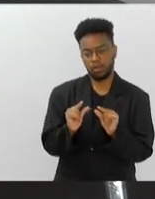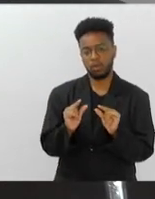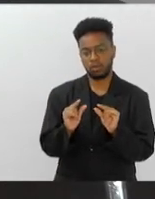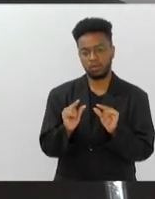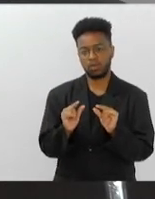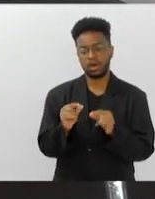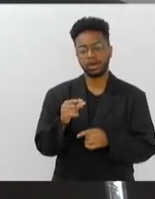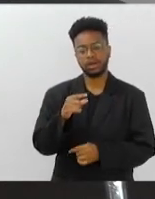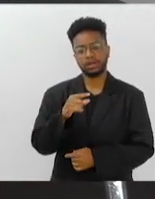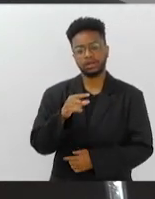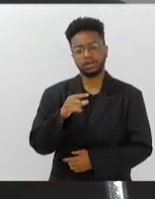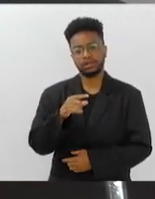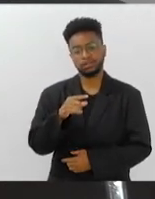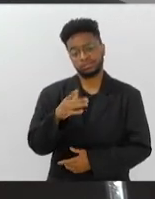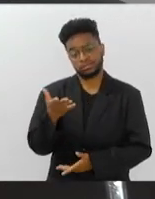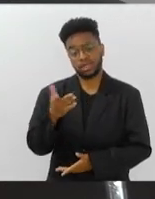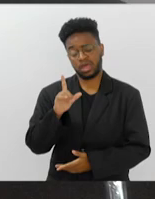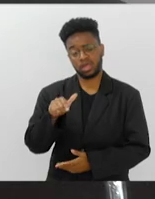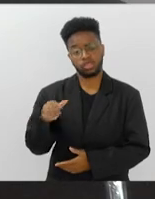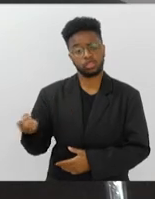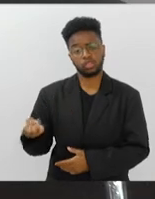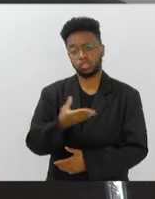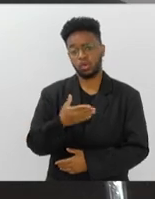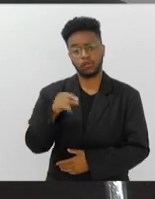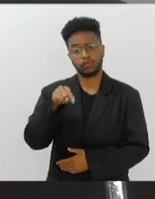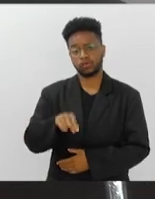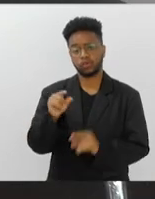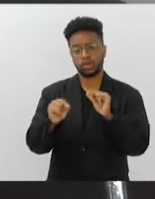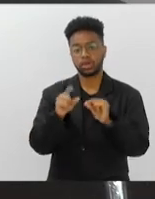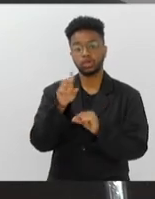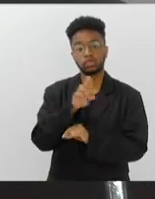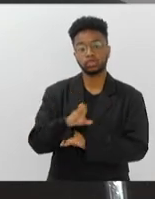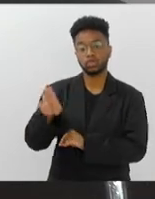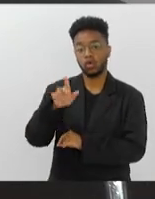Na verdade, a novidade aqui é o nome